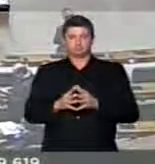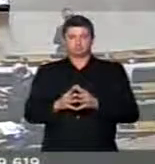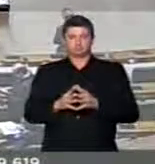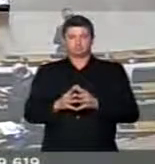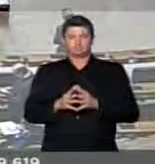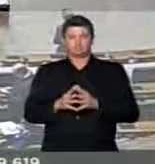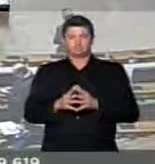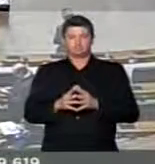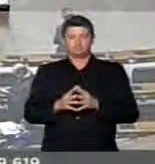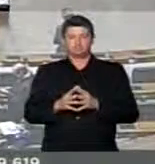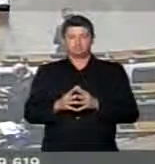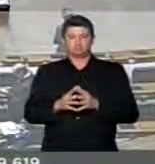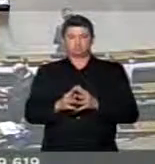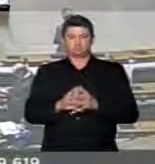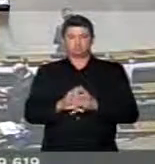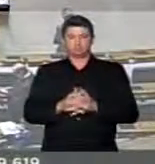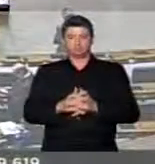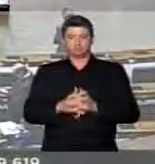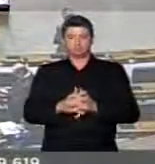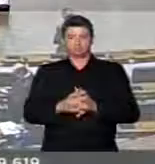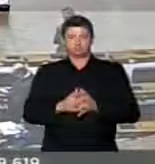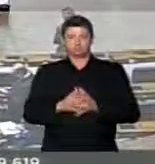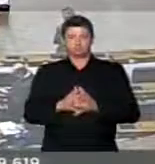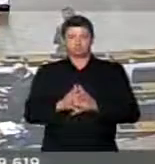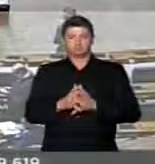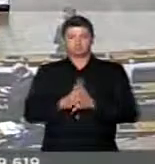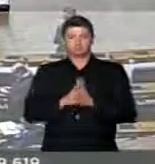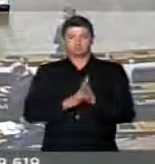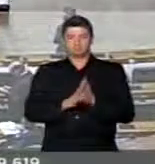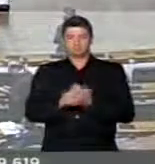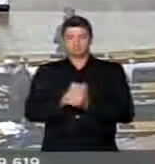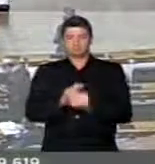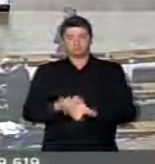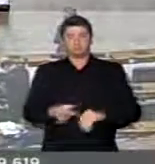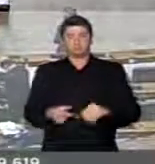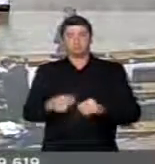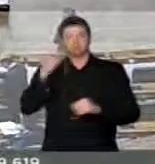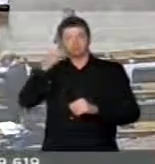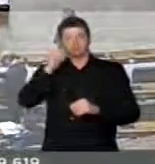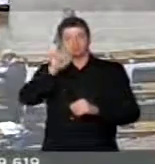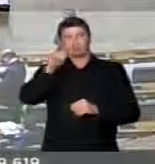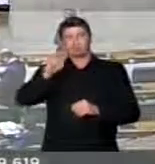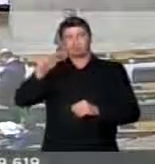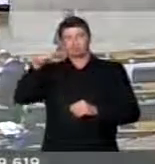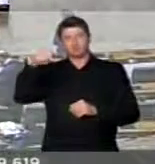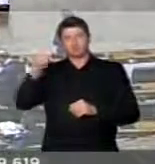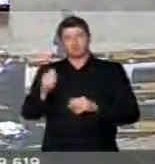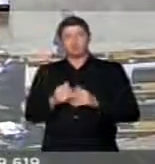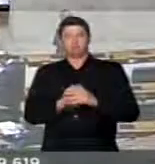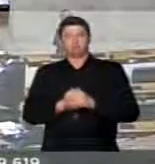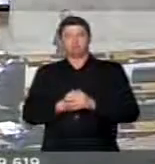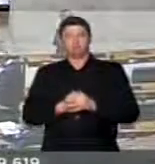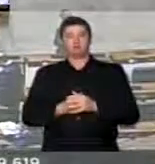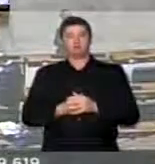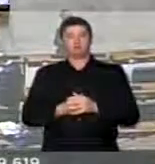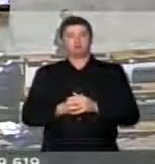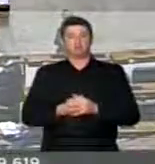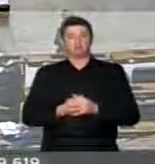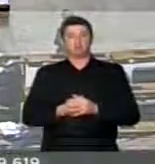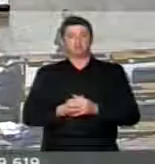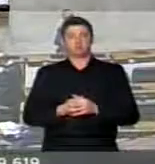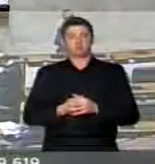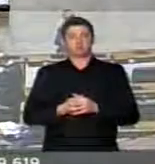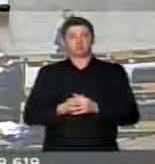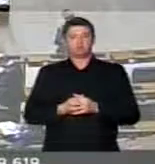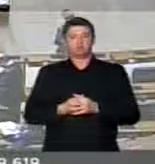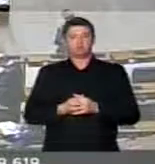Presidente. Vamos respeitar a lista aqui. 22º, senhor presidente. Estou contando. Deputado Gonzaga Patriota. Presidente. Beto, presidente.